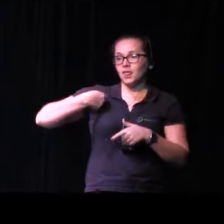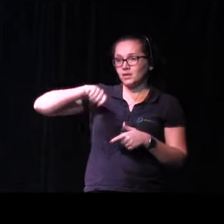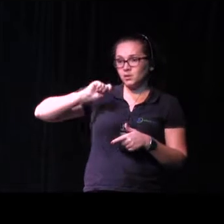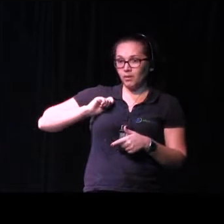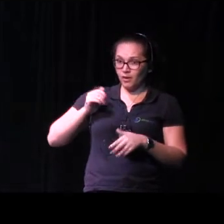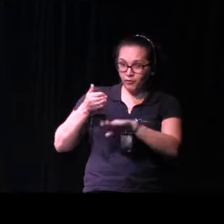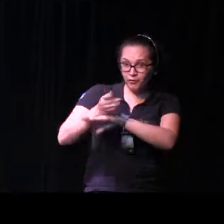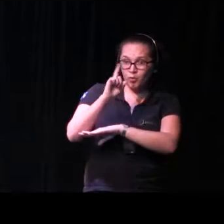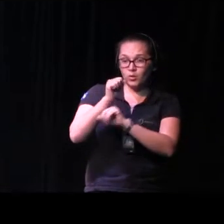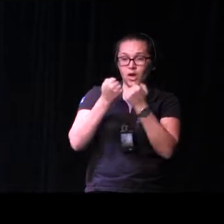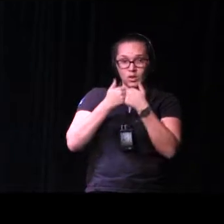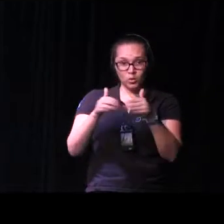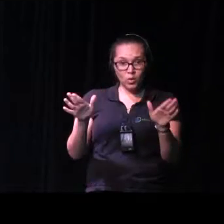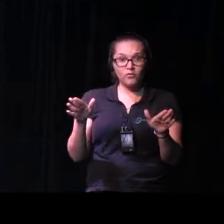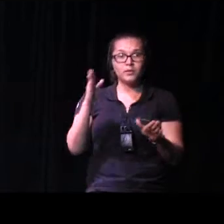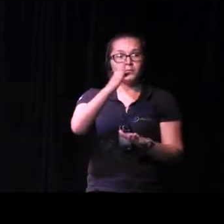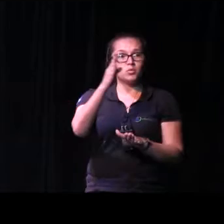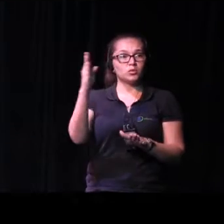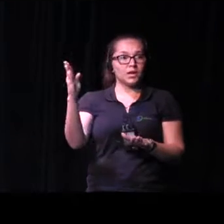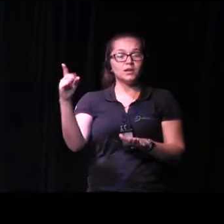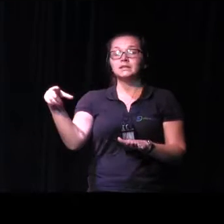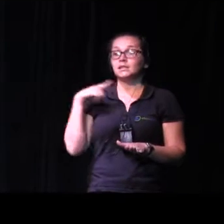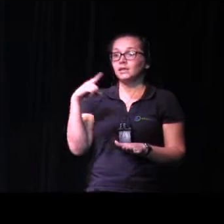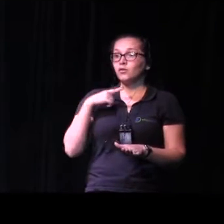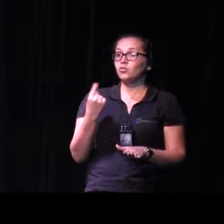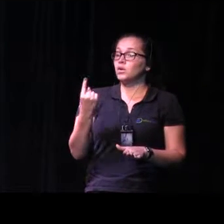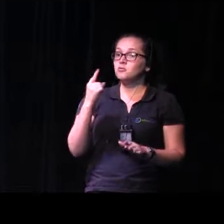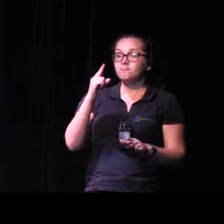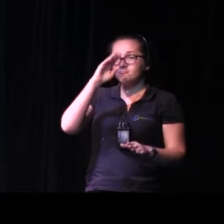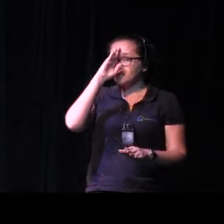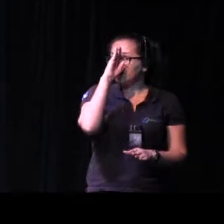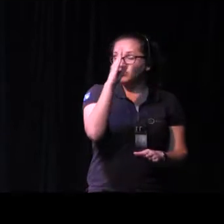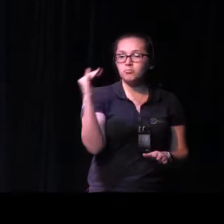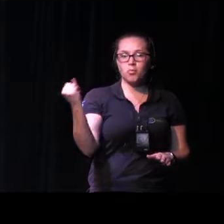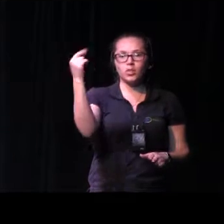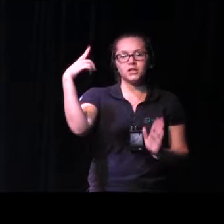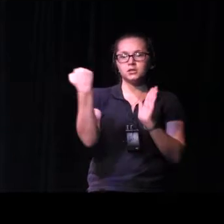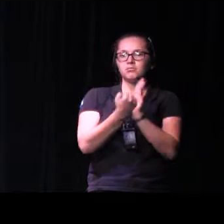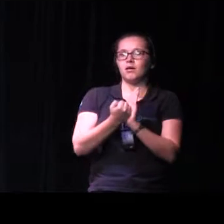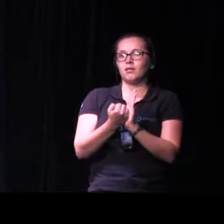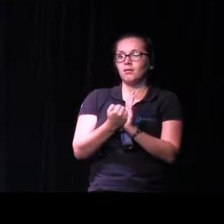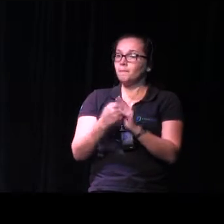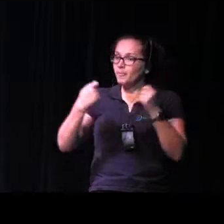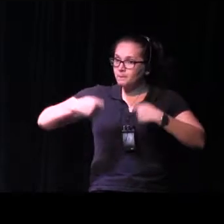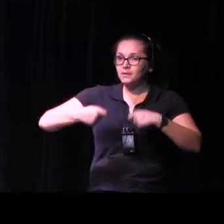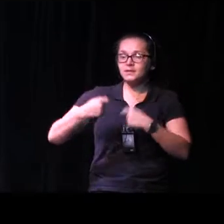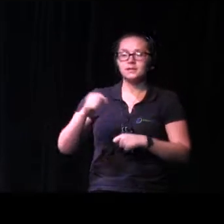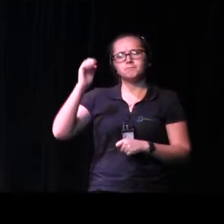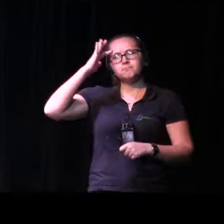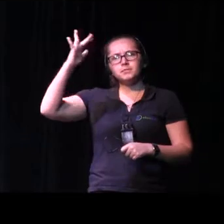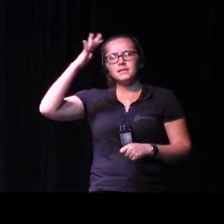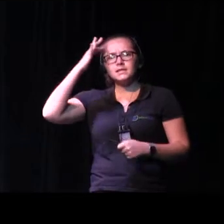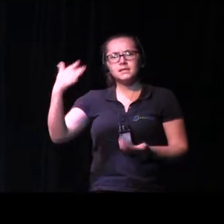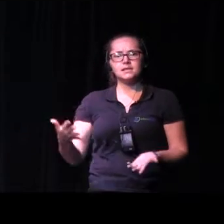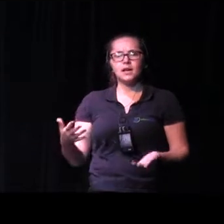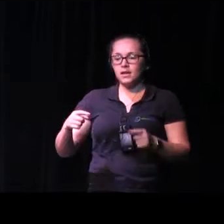Espanha foram lá na inauguração da Biblioteca da Espanha, isso teve um sentido muito importante para a cidade.